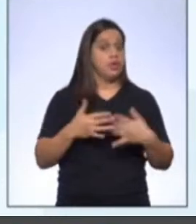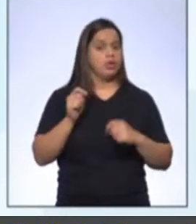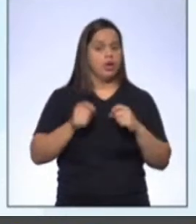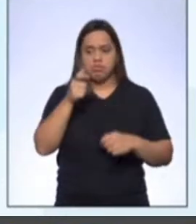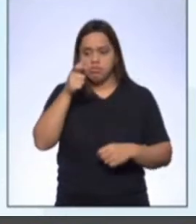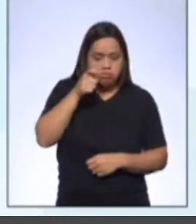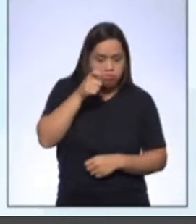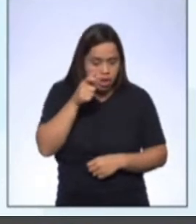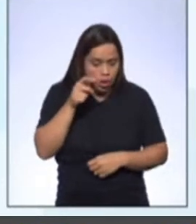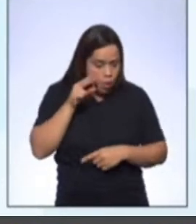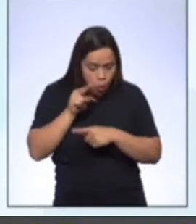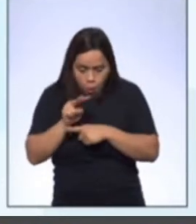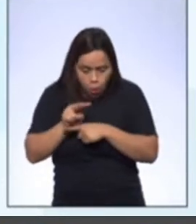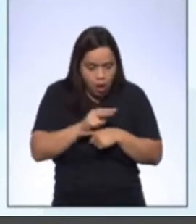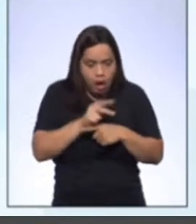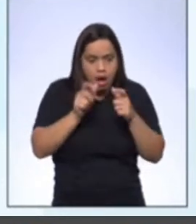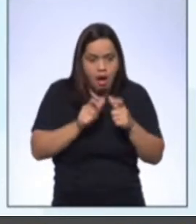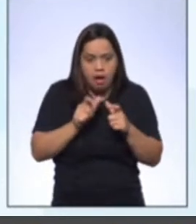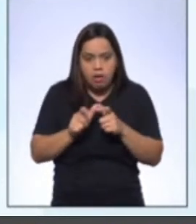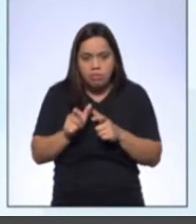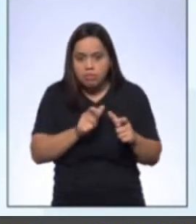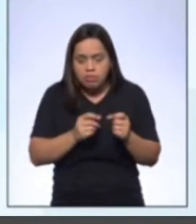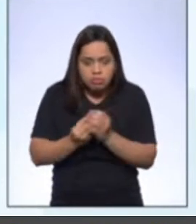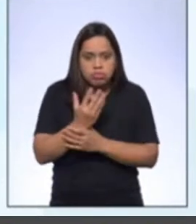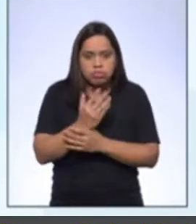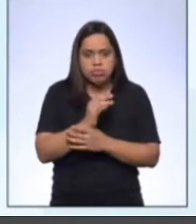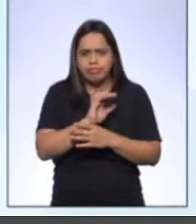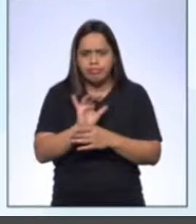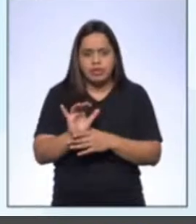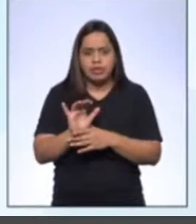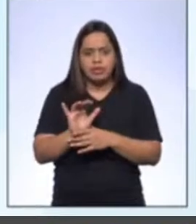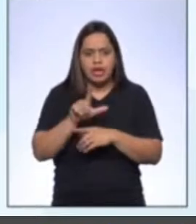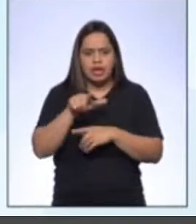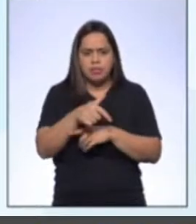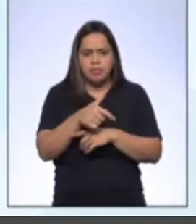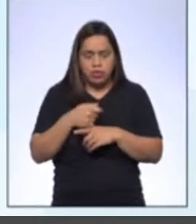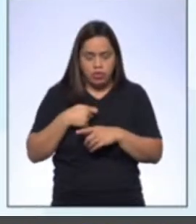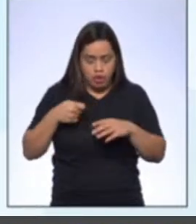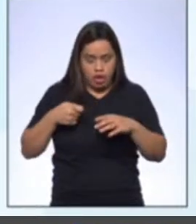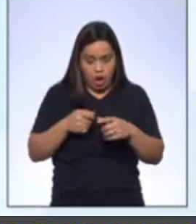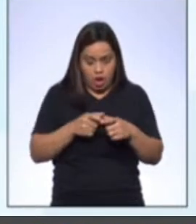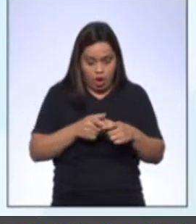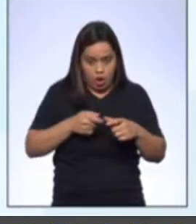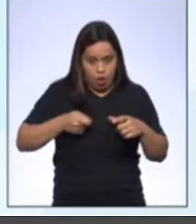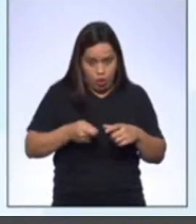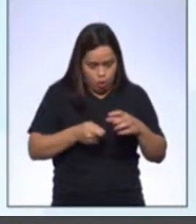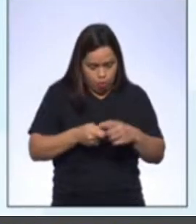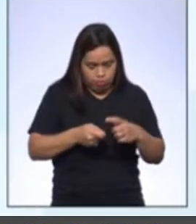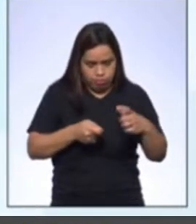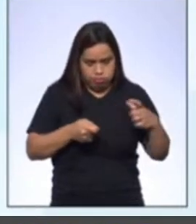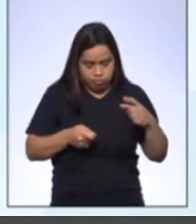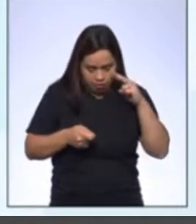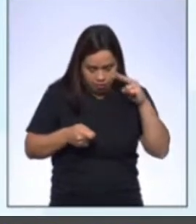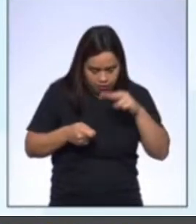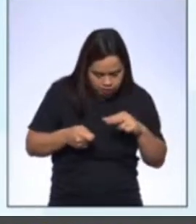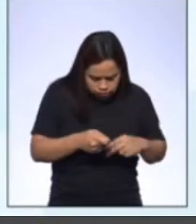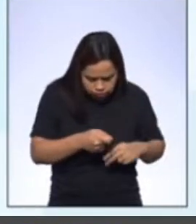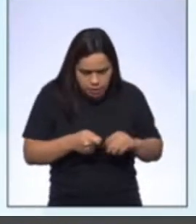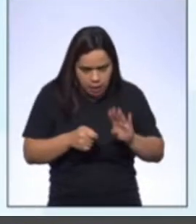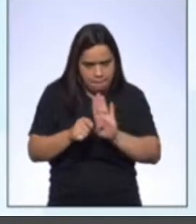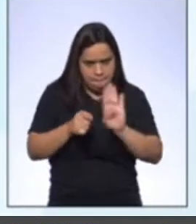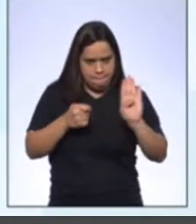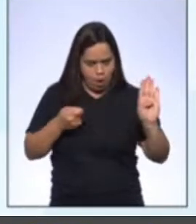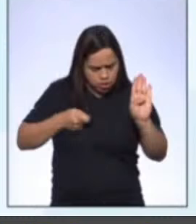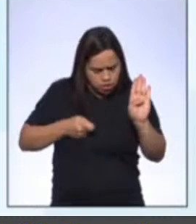Fico vigiando, blá, blá, blá. E aí tá lá embaixo. Examinei com a lupa debaixo da porta. Sabe que não consigo descobrir de